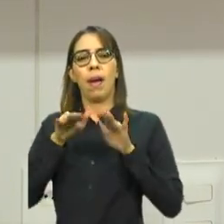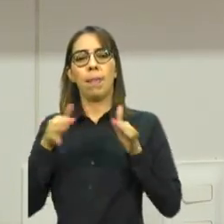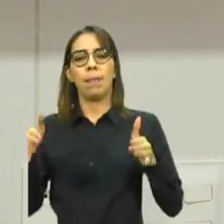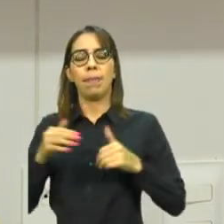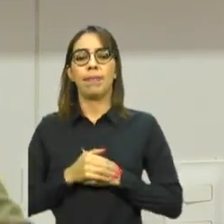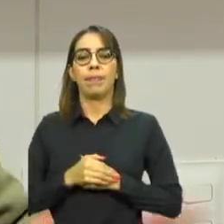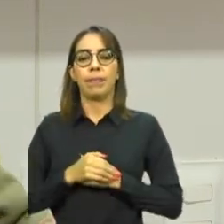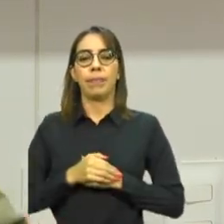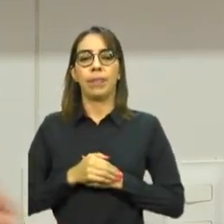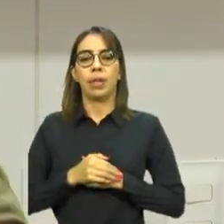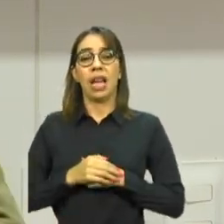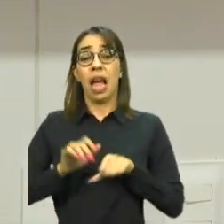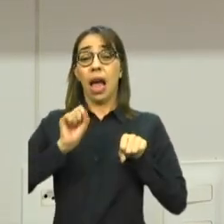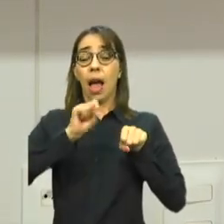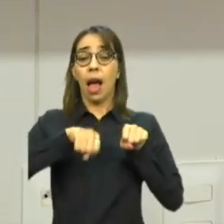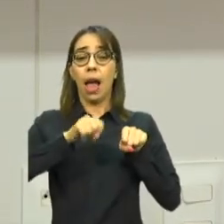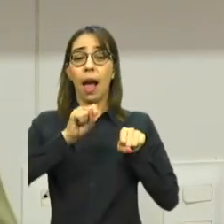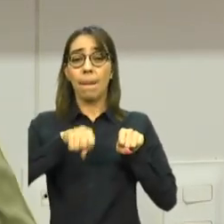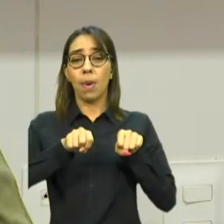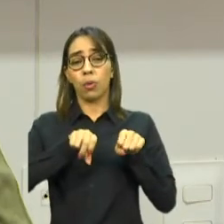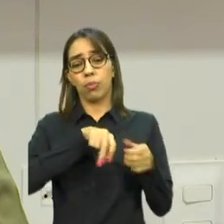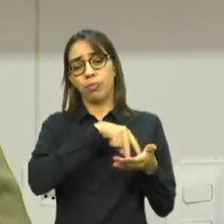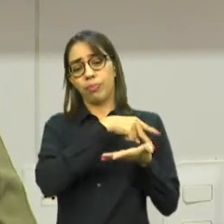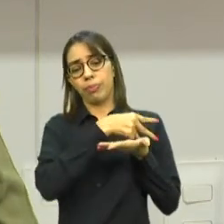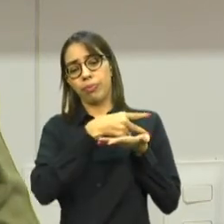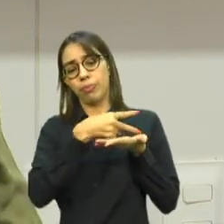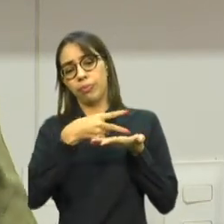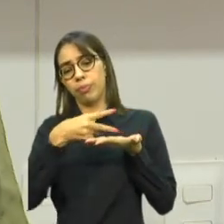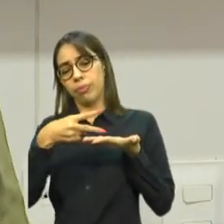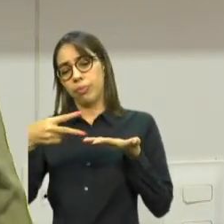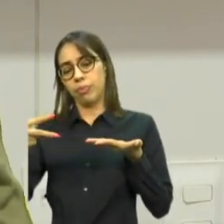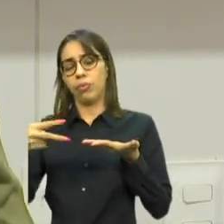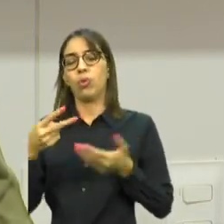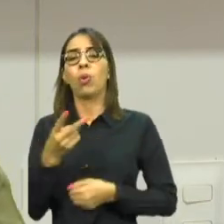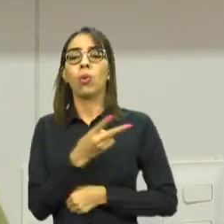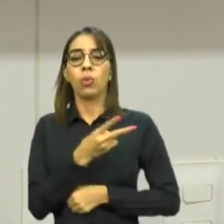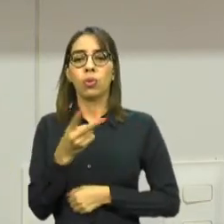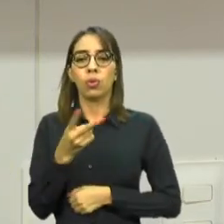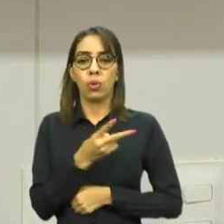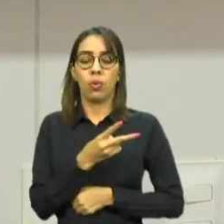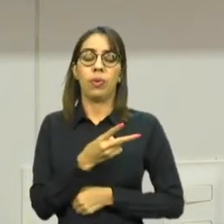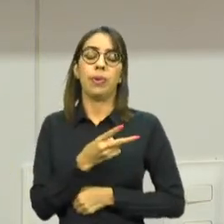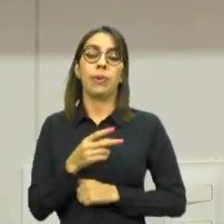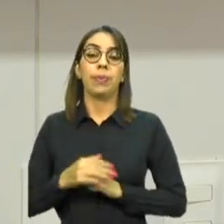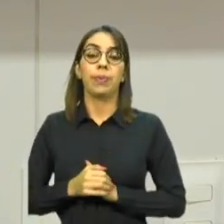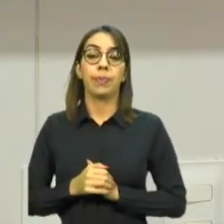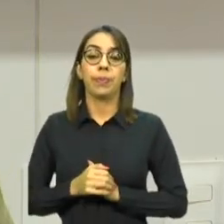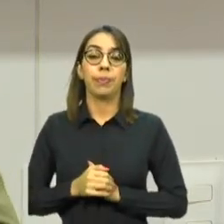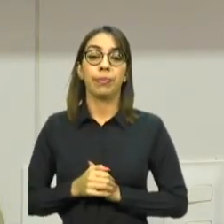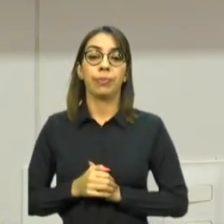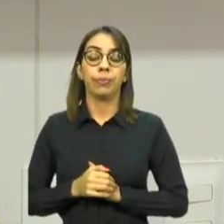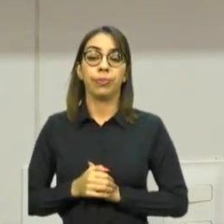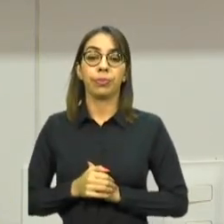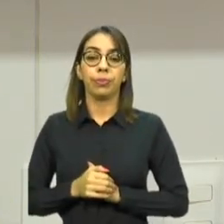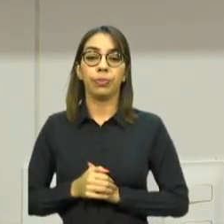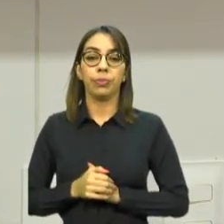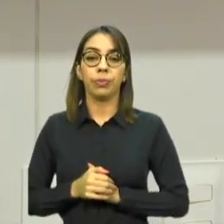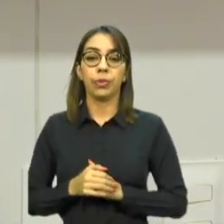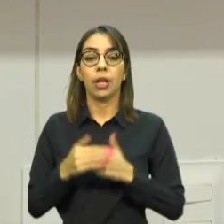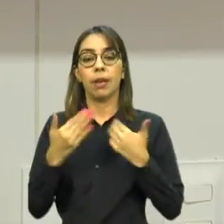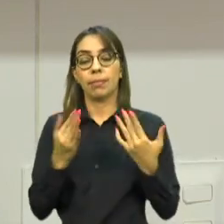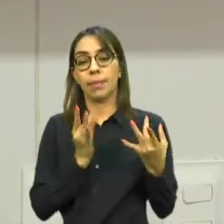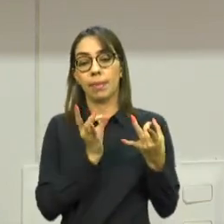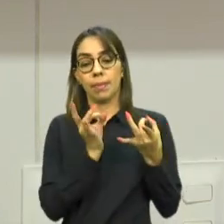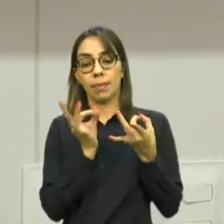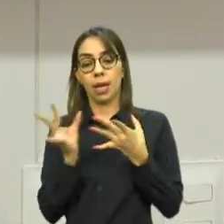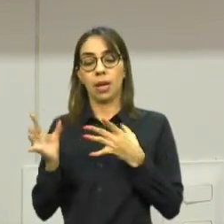pode ver areia. Aí ele escorregou, caiu, se arranhou todo, ela também, Rafael e Rafaela. E aí desistiu, disse o